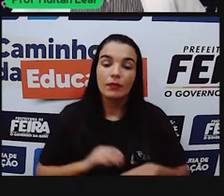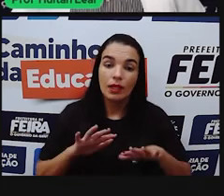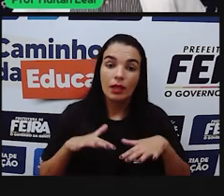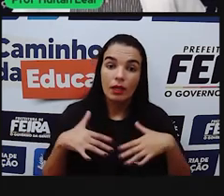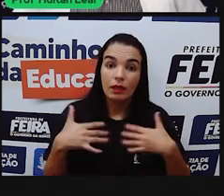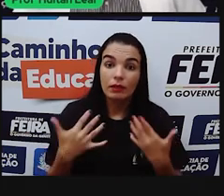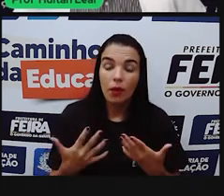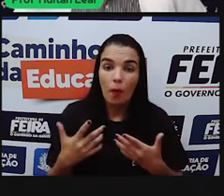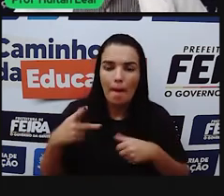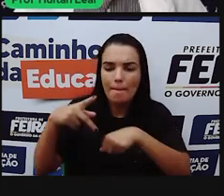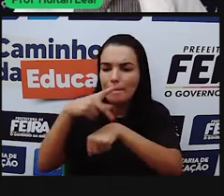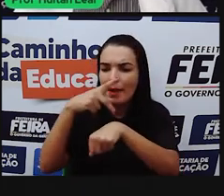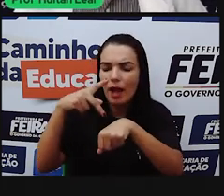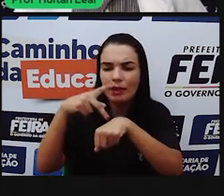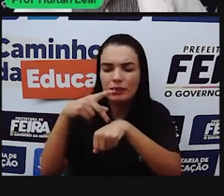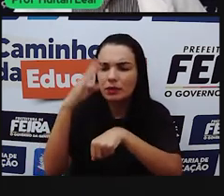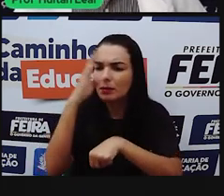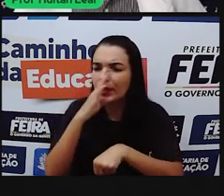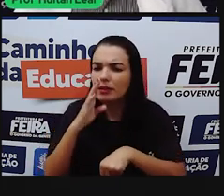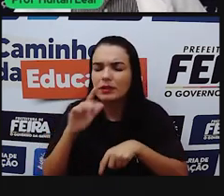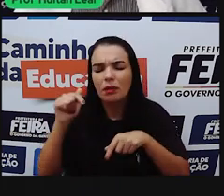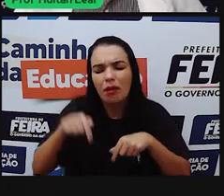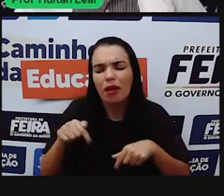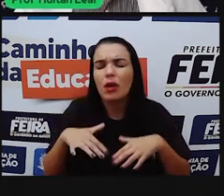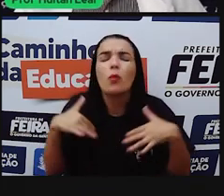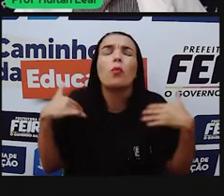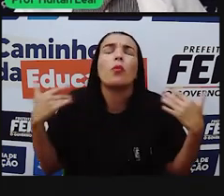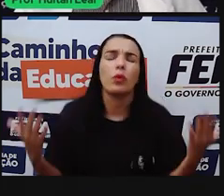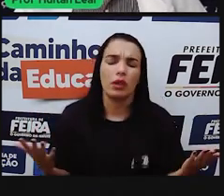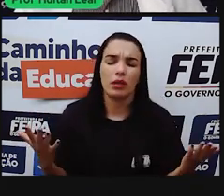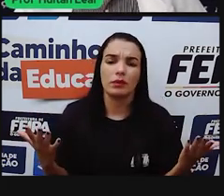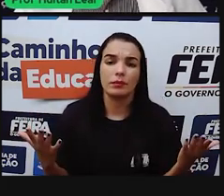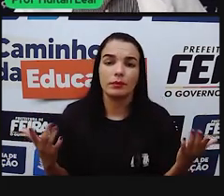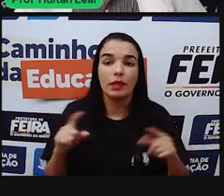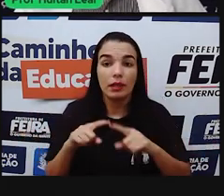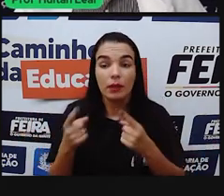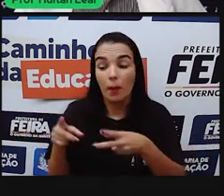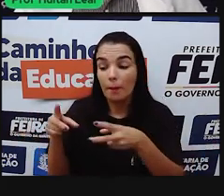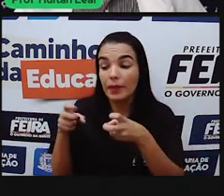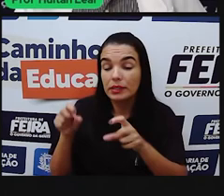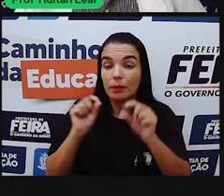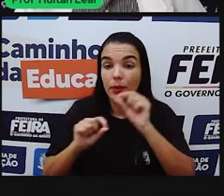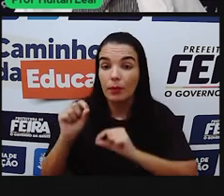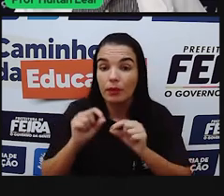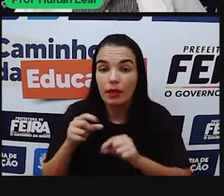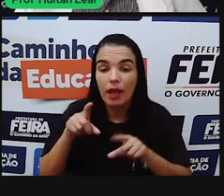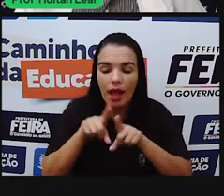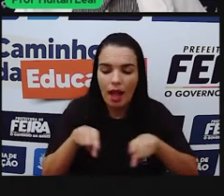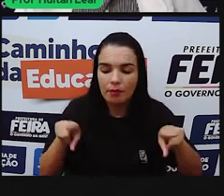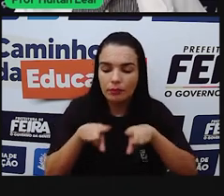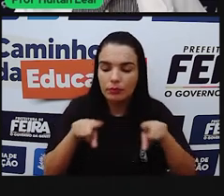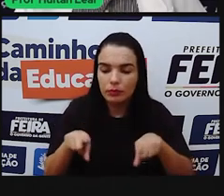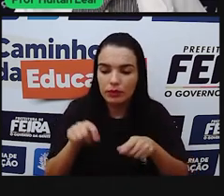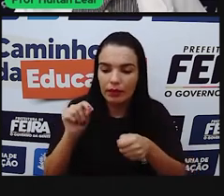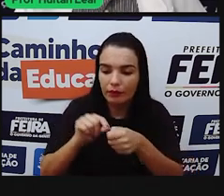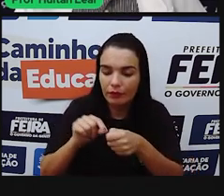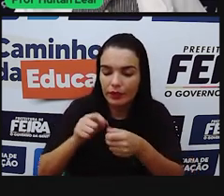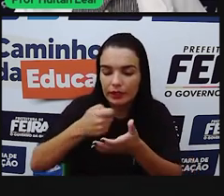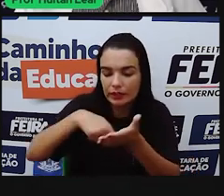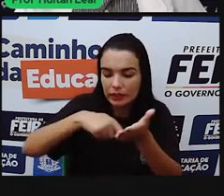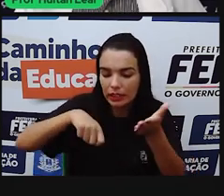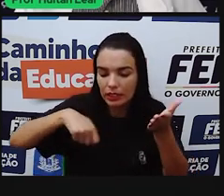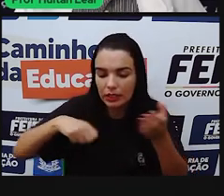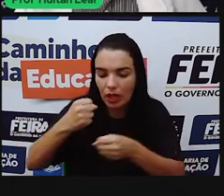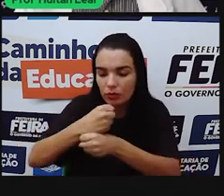Então, que país é esse, hein? Percebam que essa canção, ela foi composta nos anos 80 e